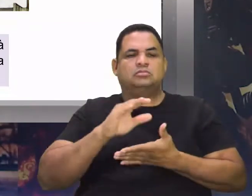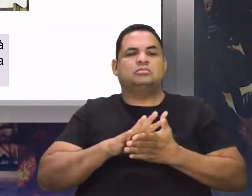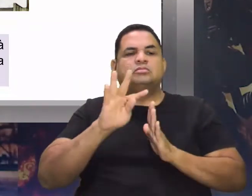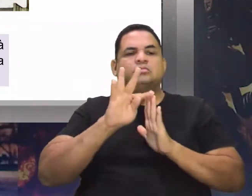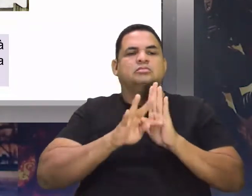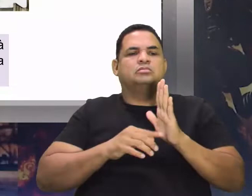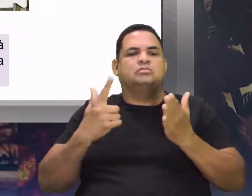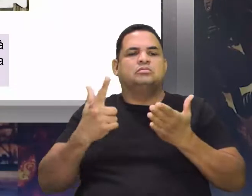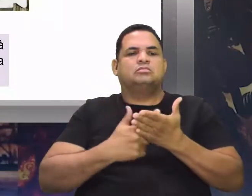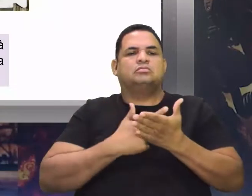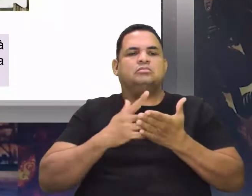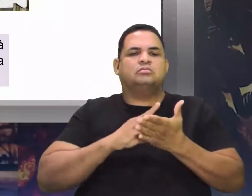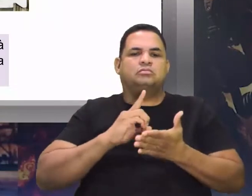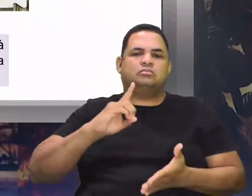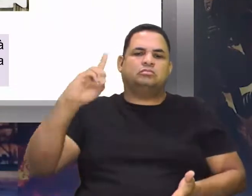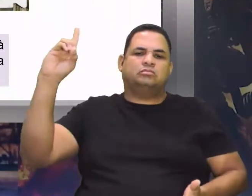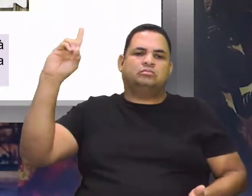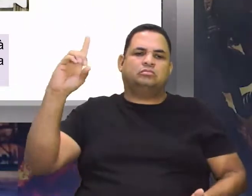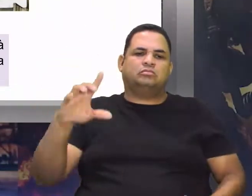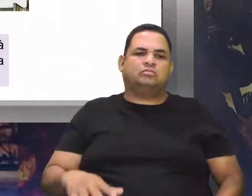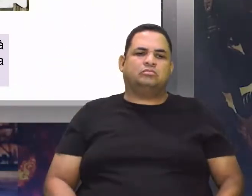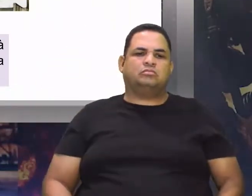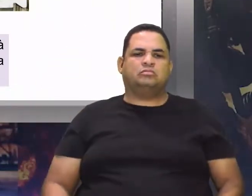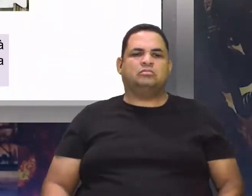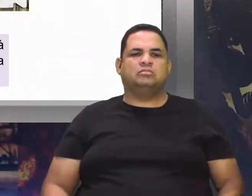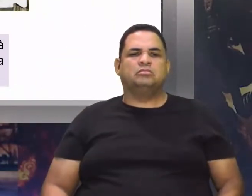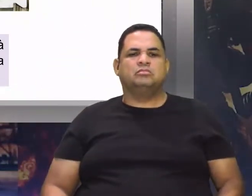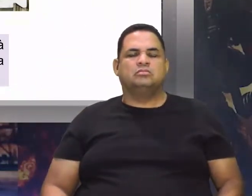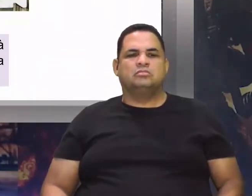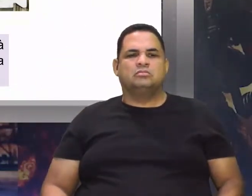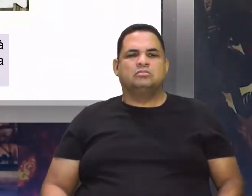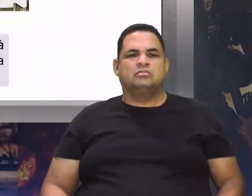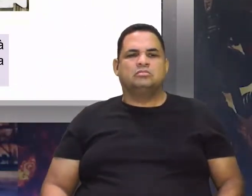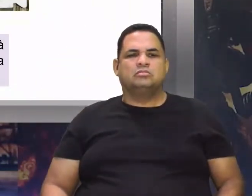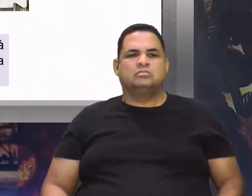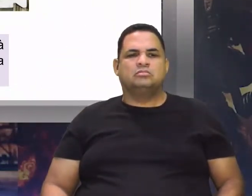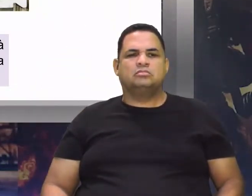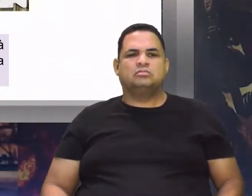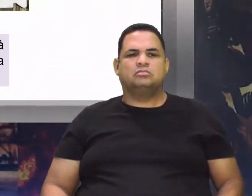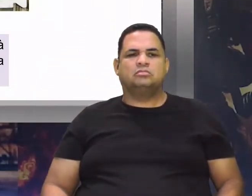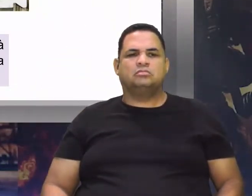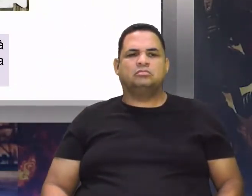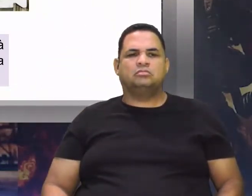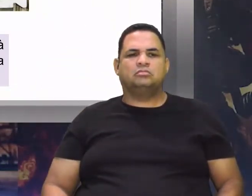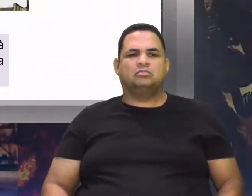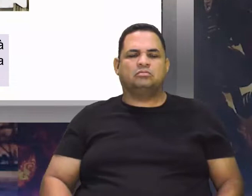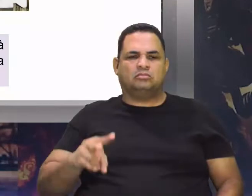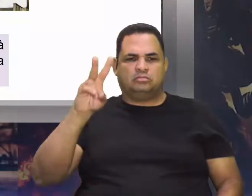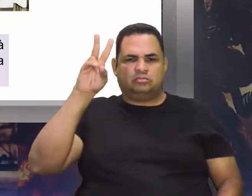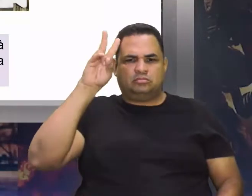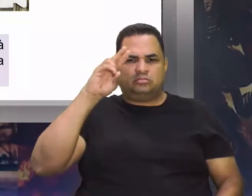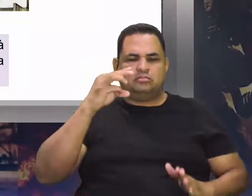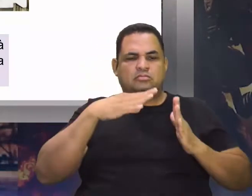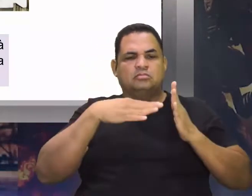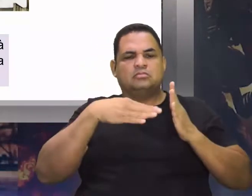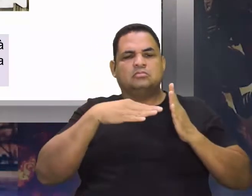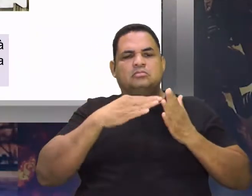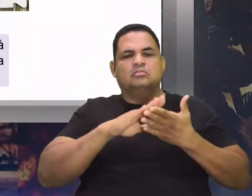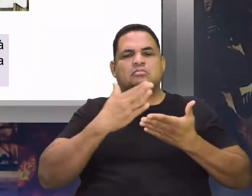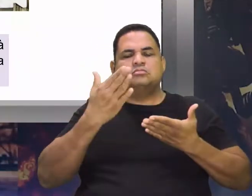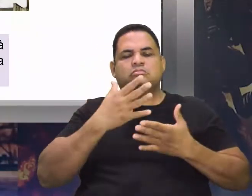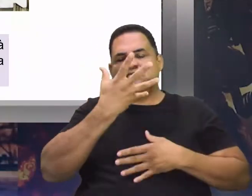bíblico. Deus cria o homem. E lembrando que essa pintura aqui,